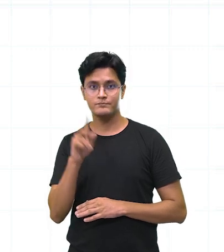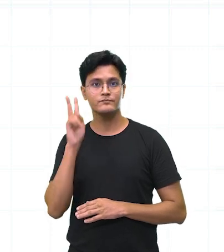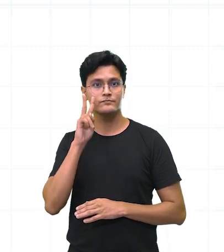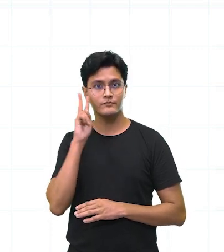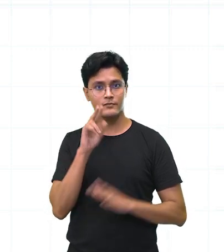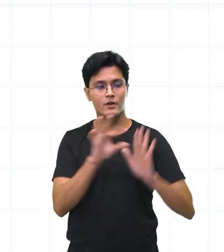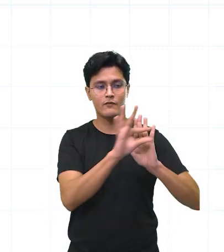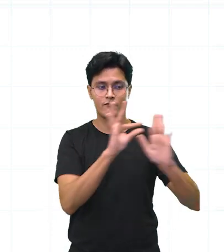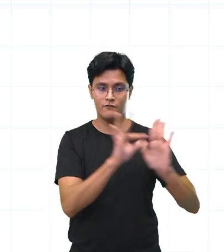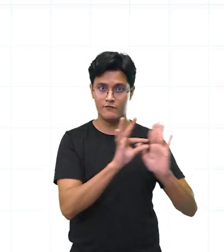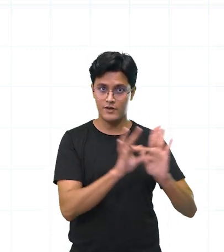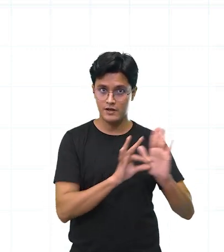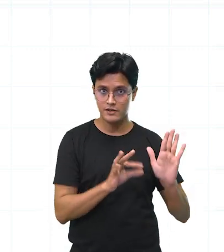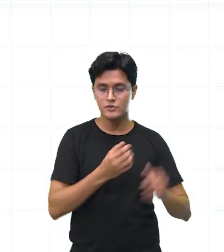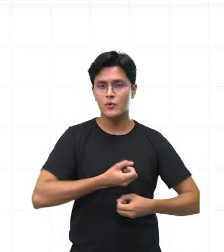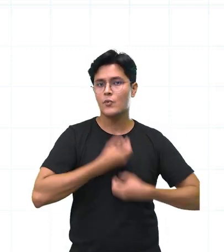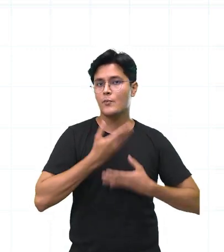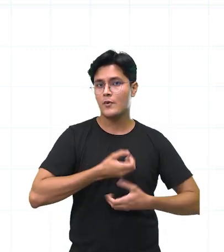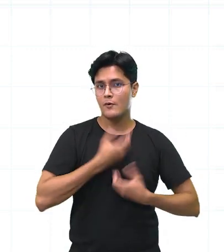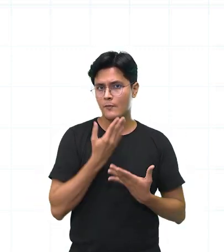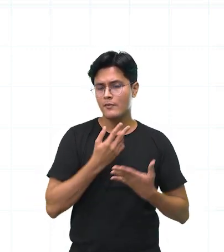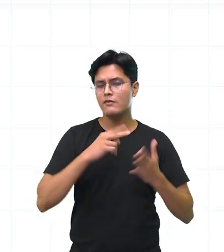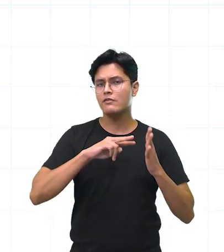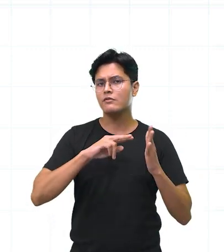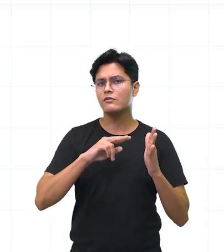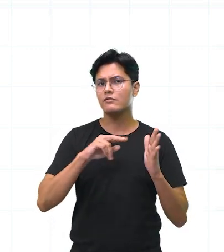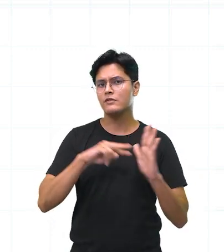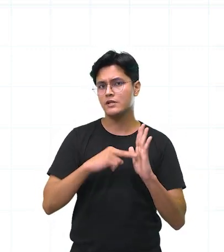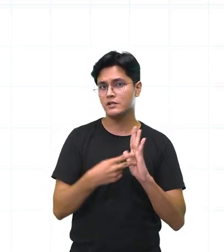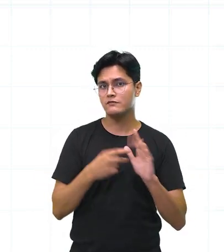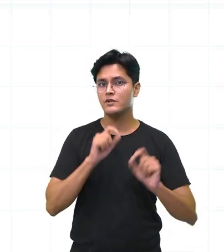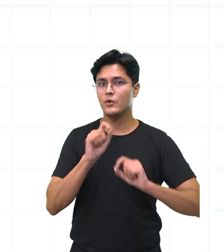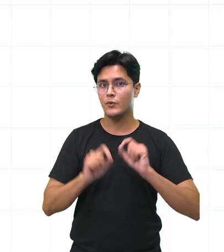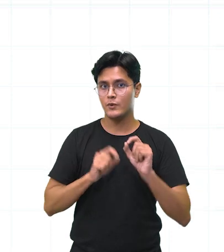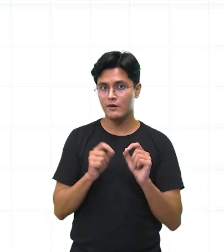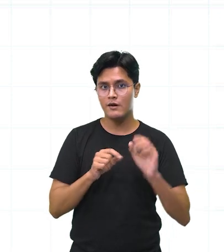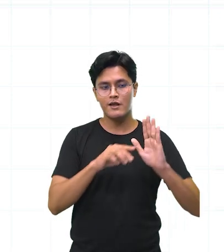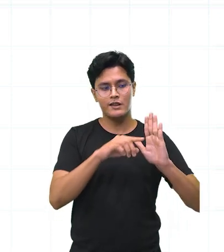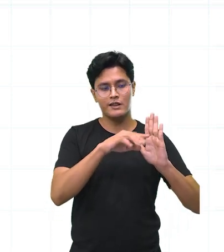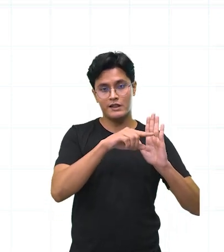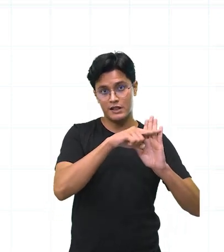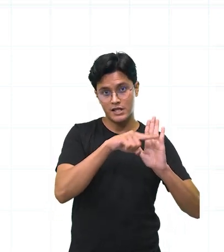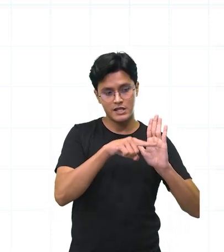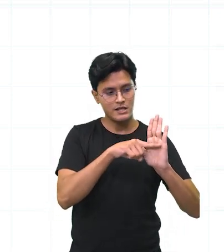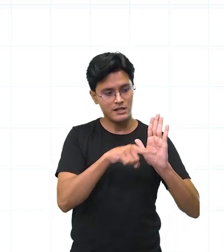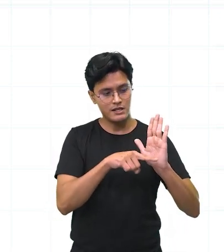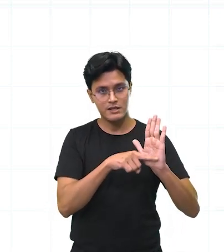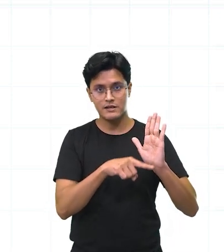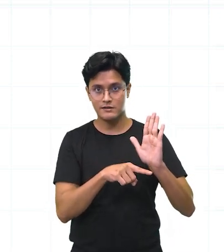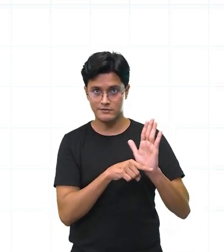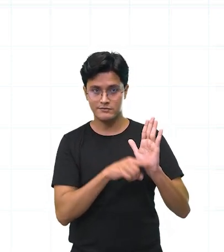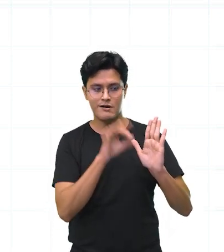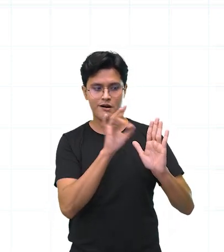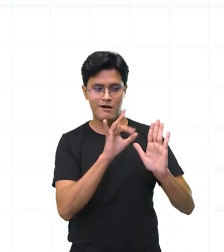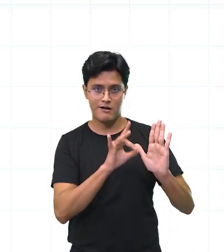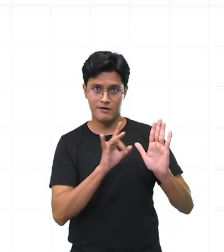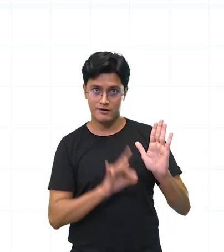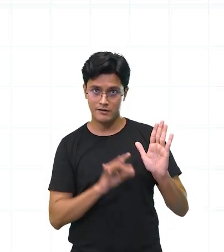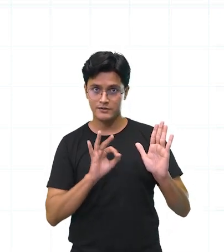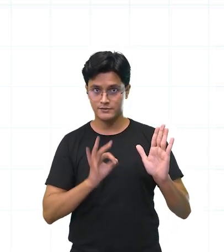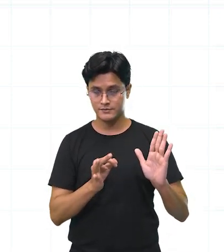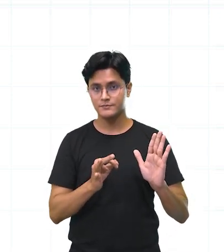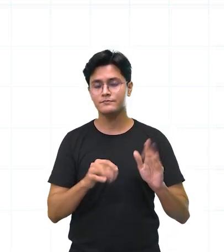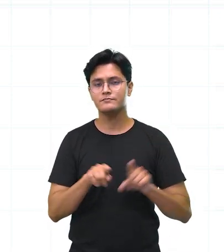os versos do poema, nós estamos nos referindo à linha, cada linha do poema, certo? E